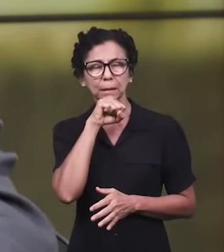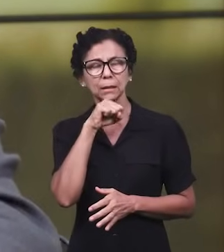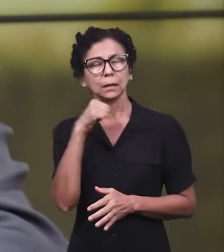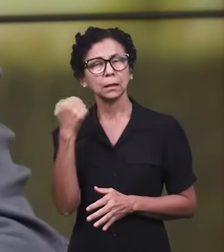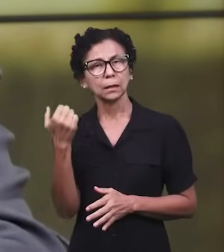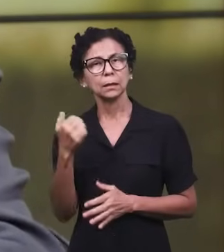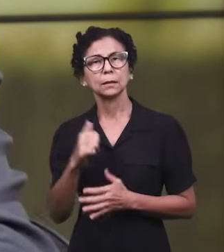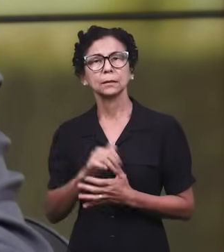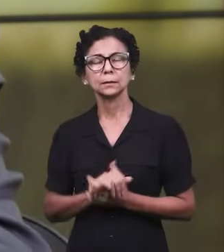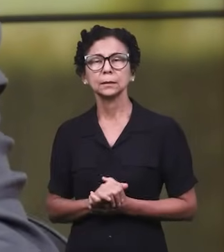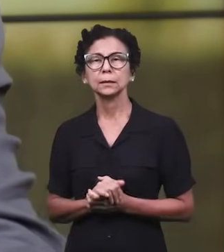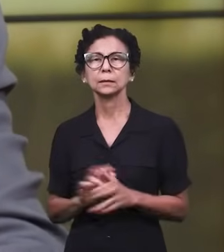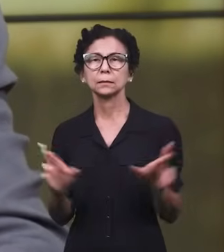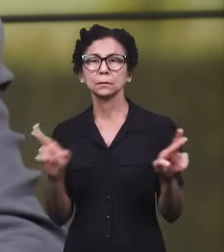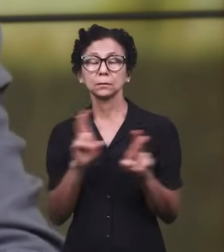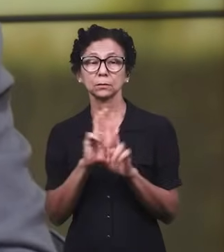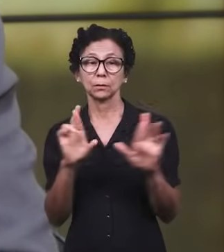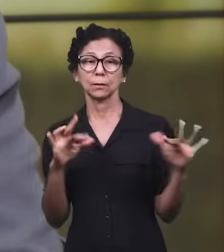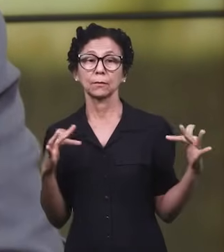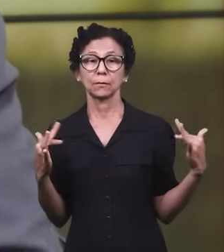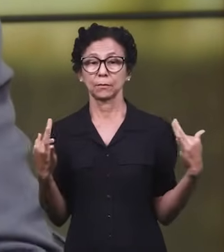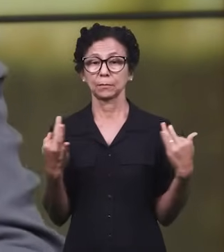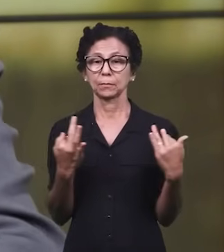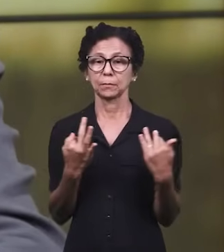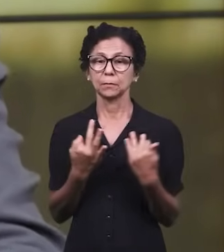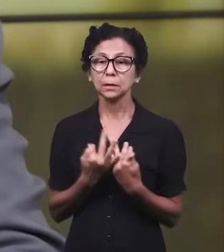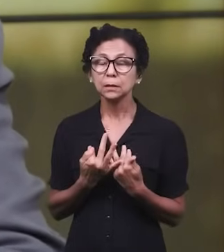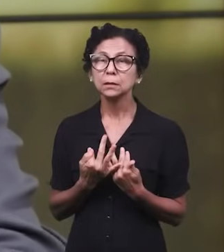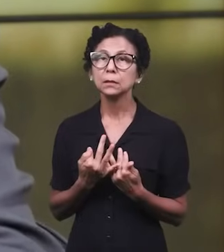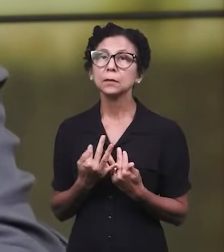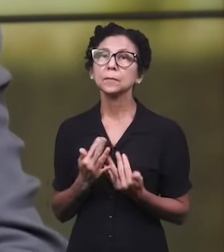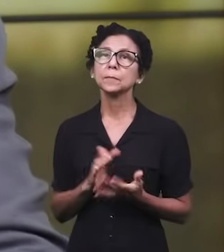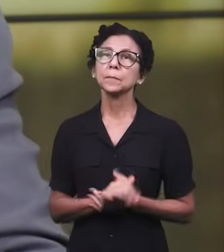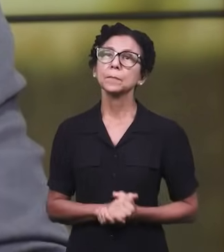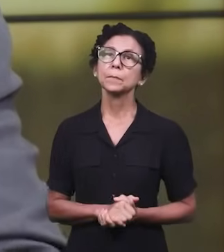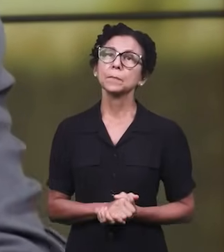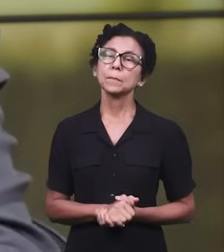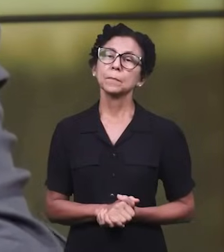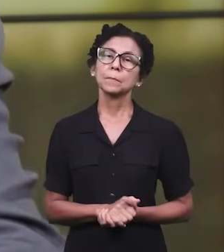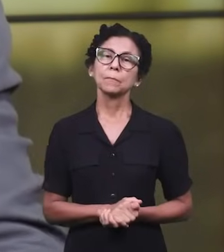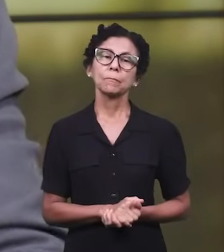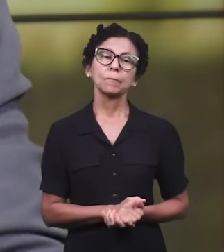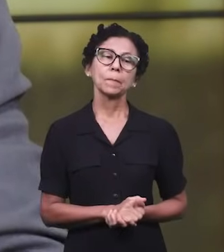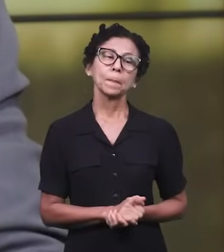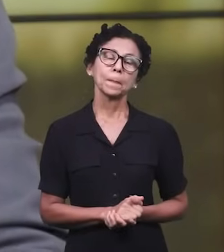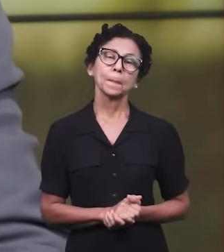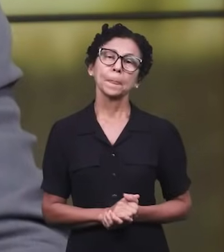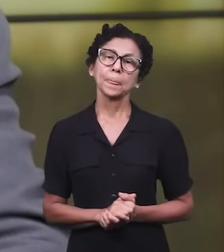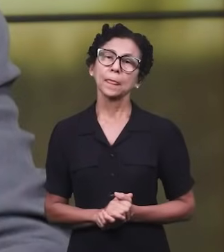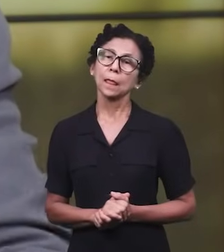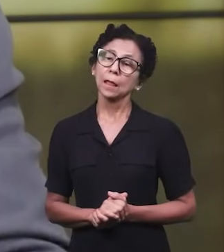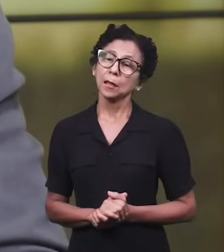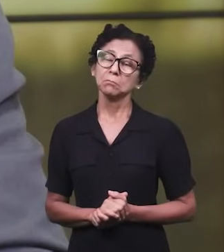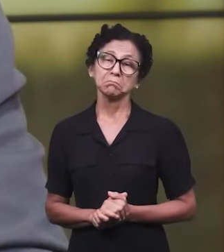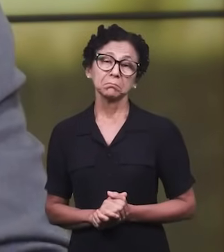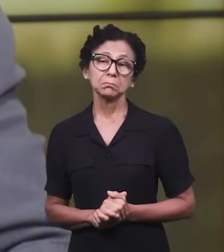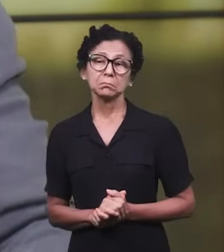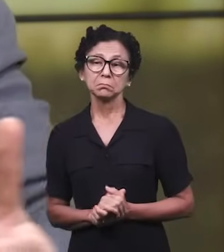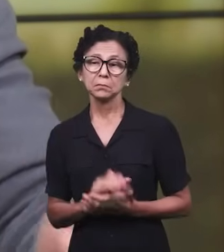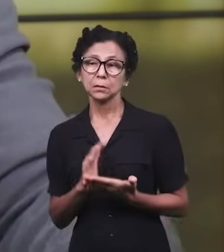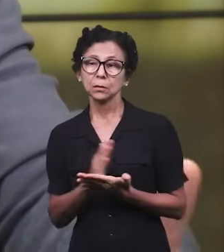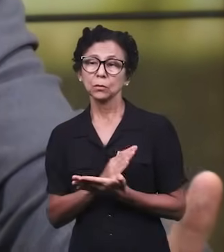o Senhor ali em relação à sua família, há pessoas que eventualmente até deveriam entender e que